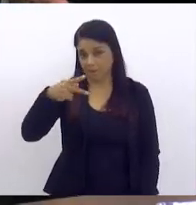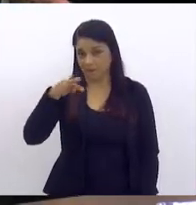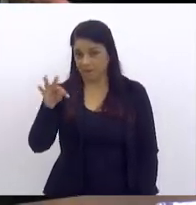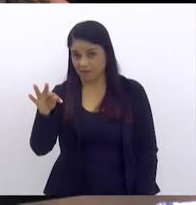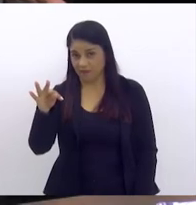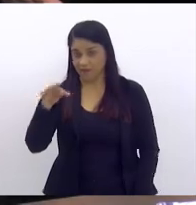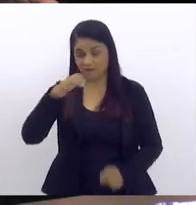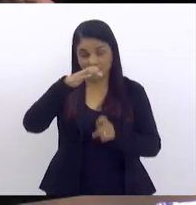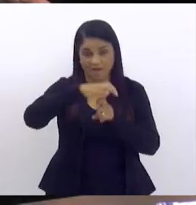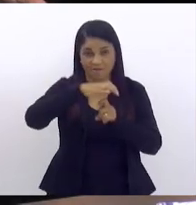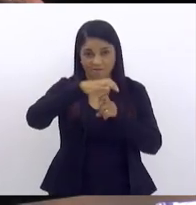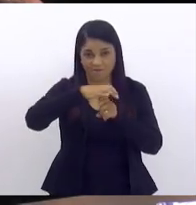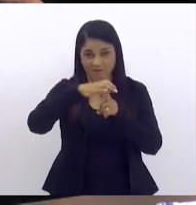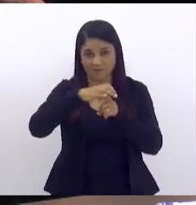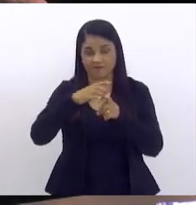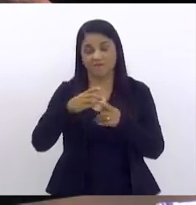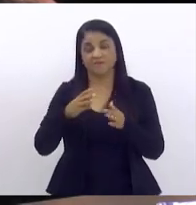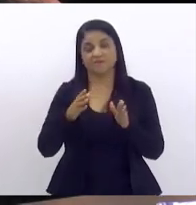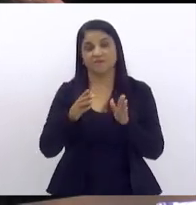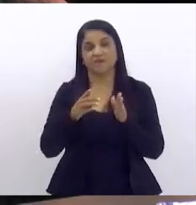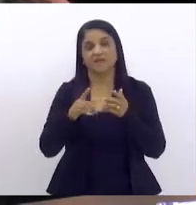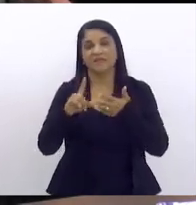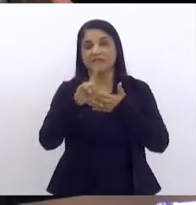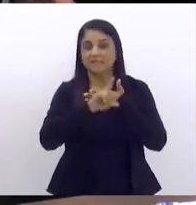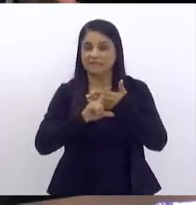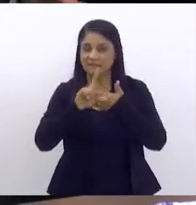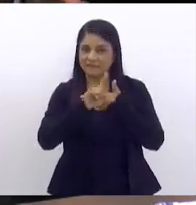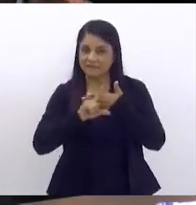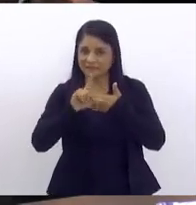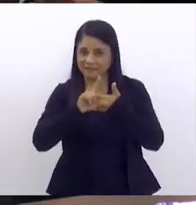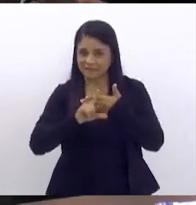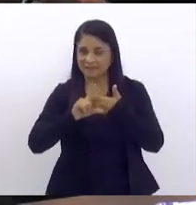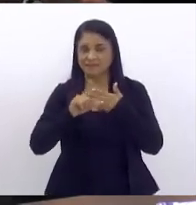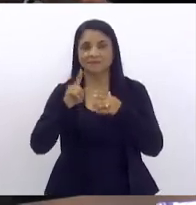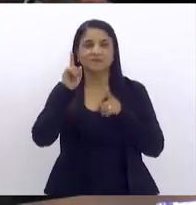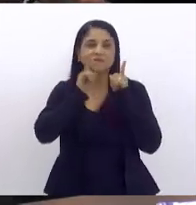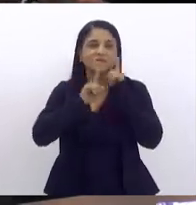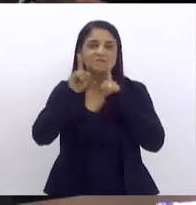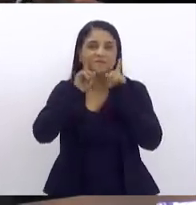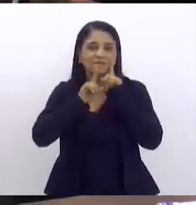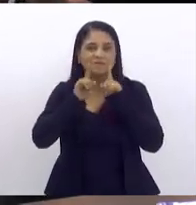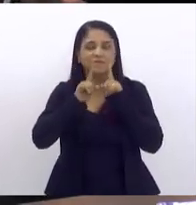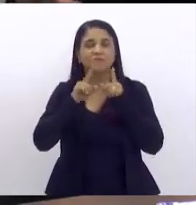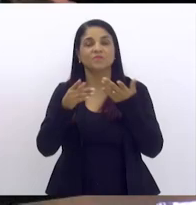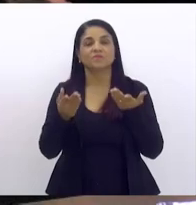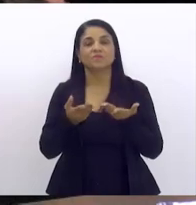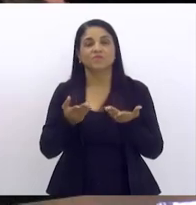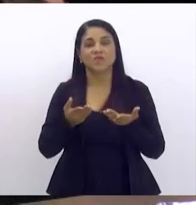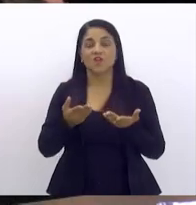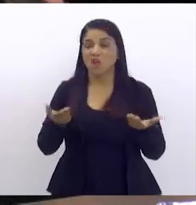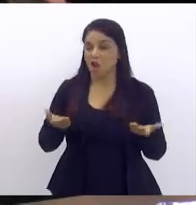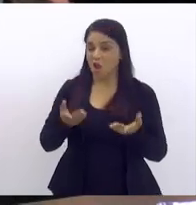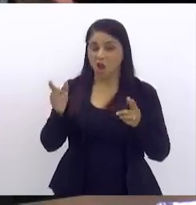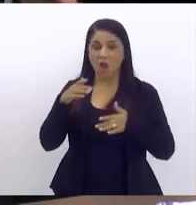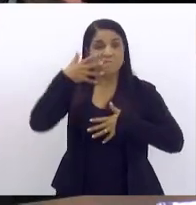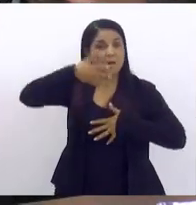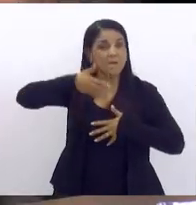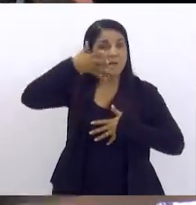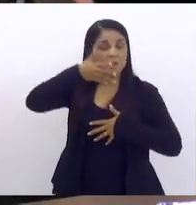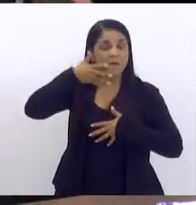Feira Literária de Maricá, ele usou o seguinte termo: vamos tomar a prefeitura de